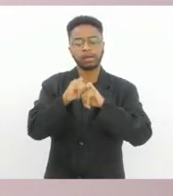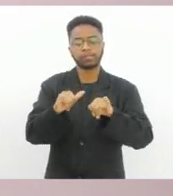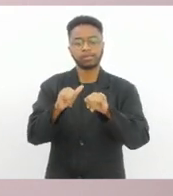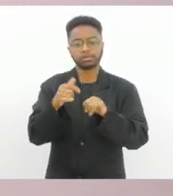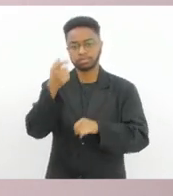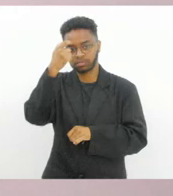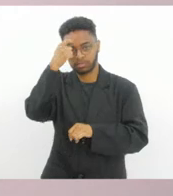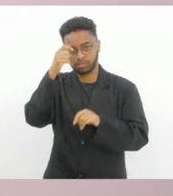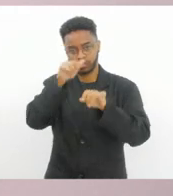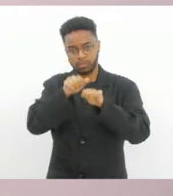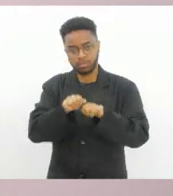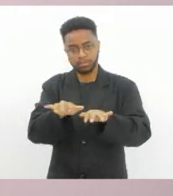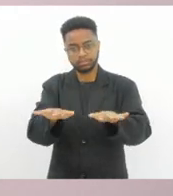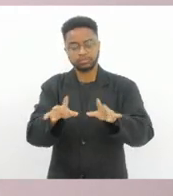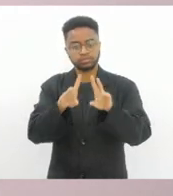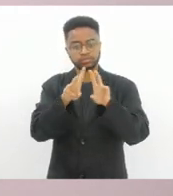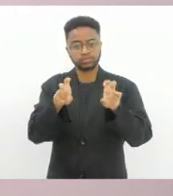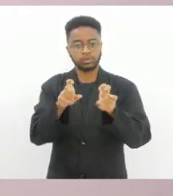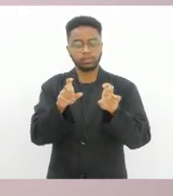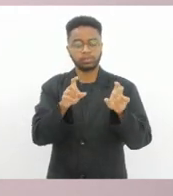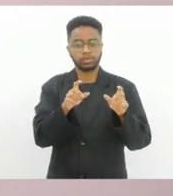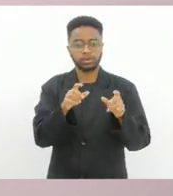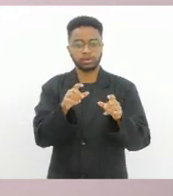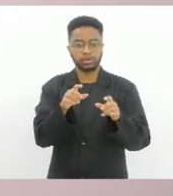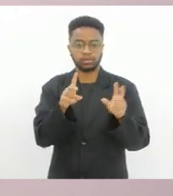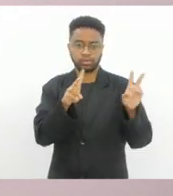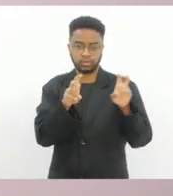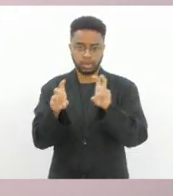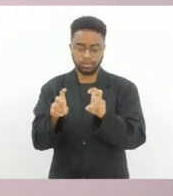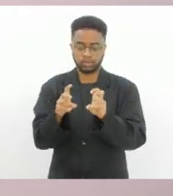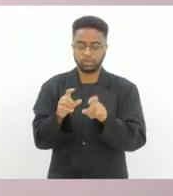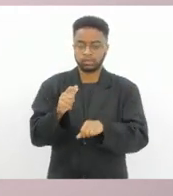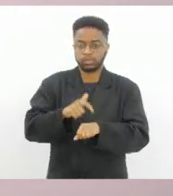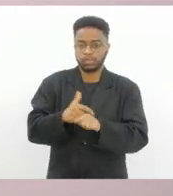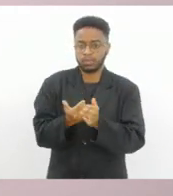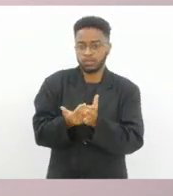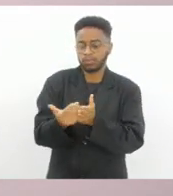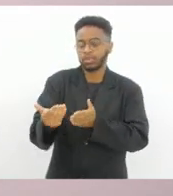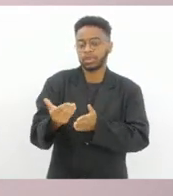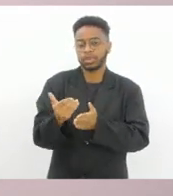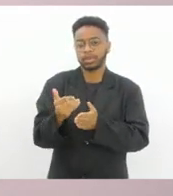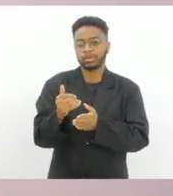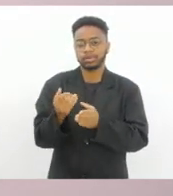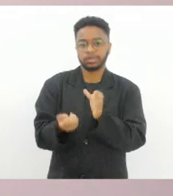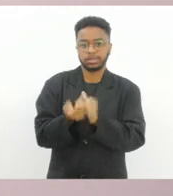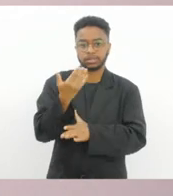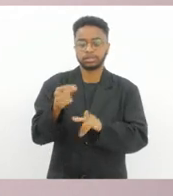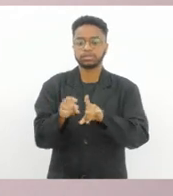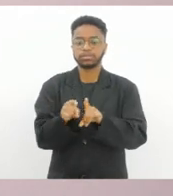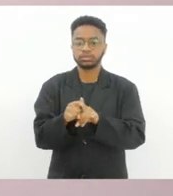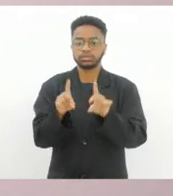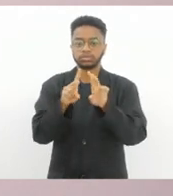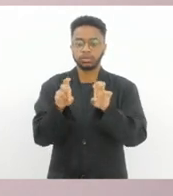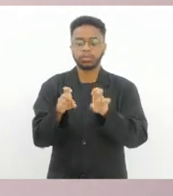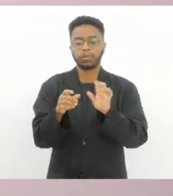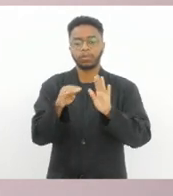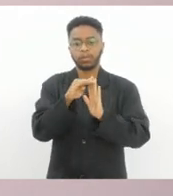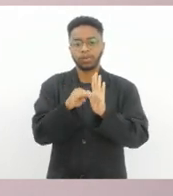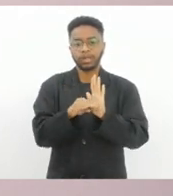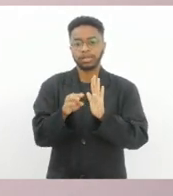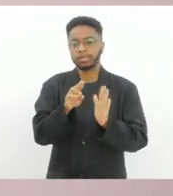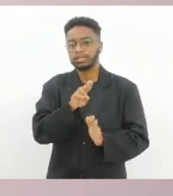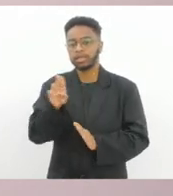sobre a temática desde a sua criação. Em especial, no que diz respeito à implantação do programa Não é Não,